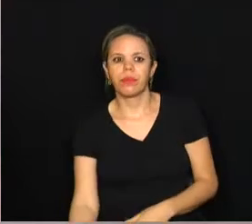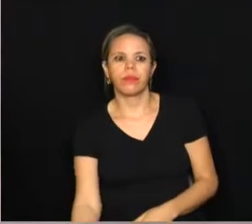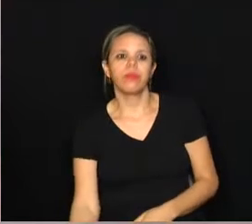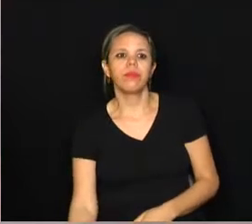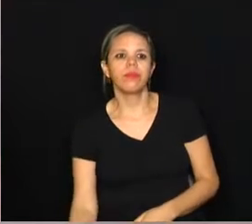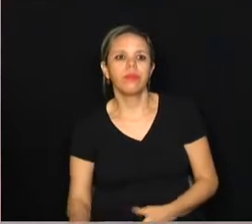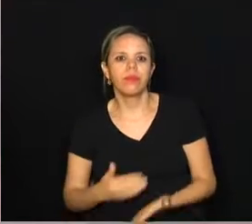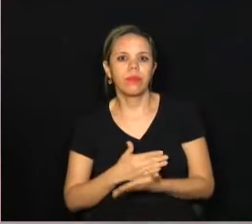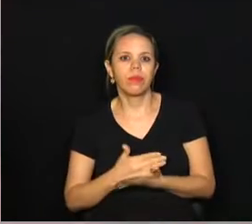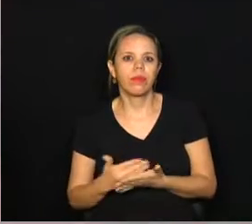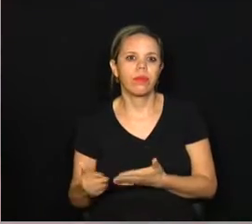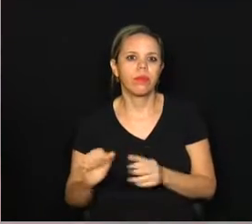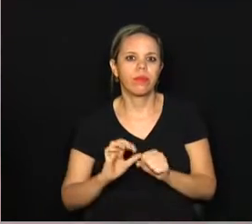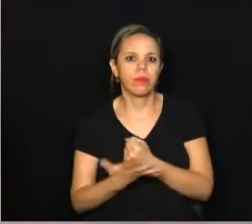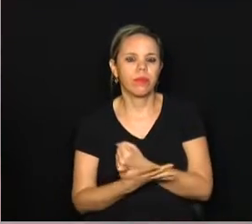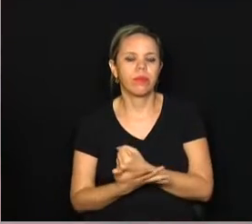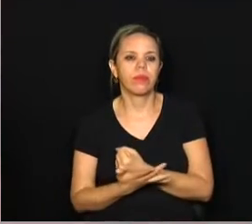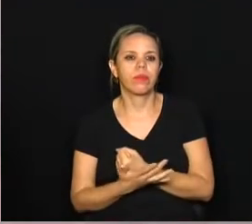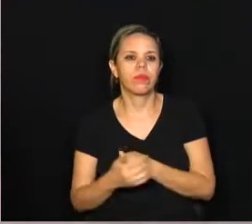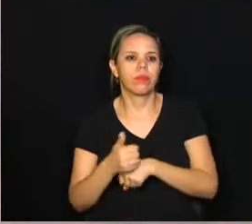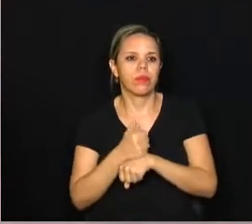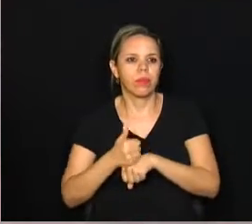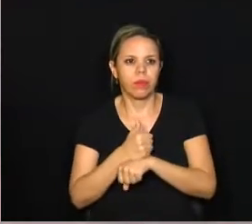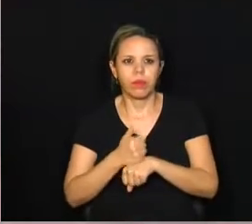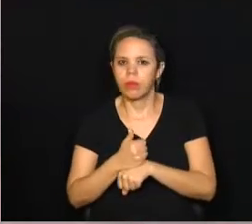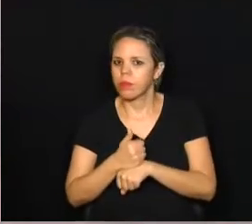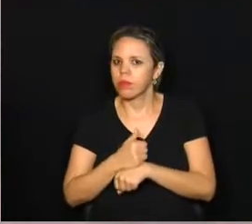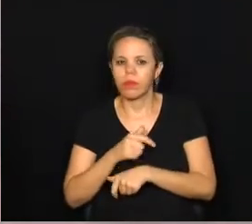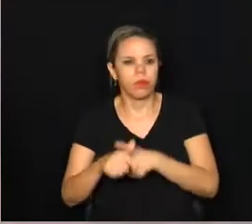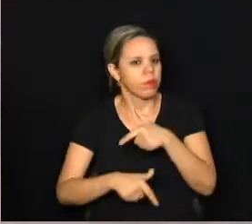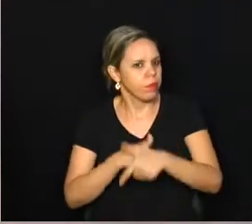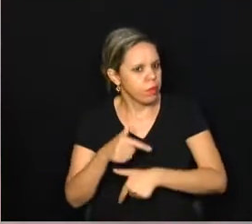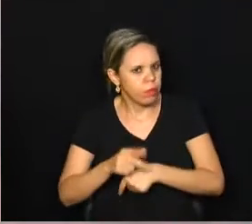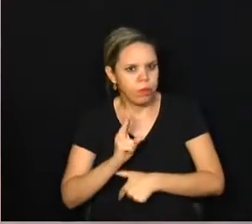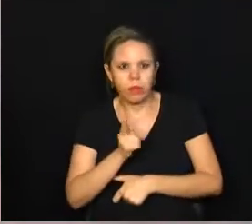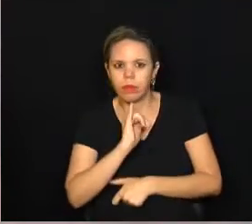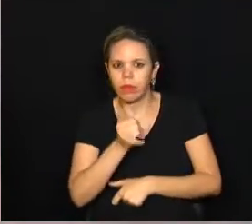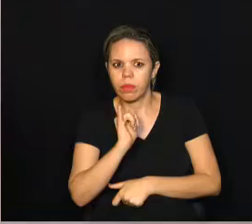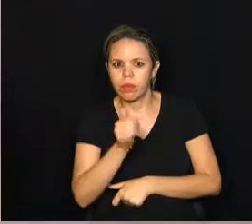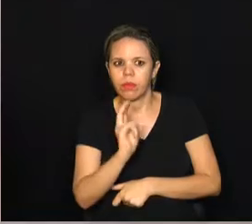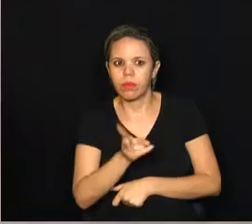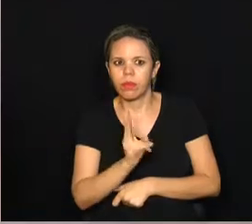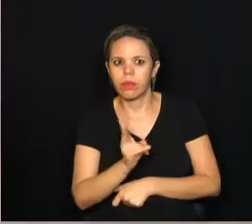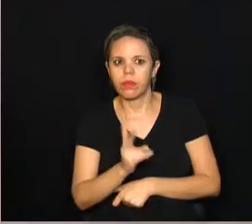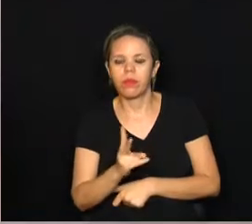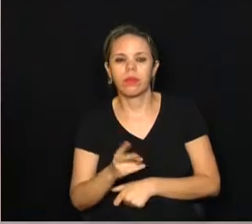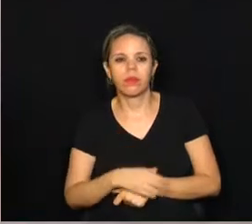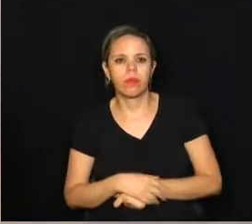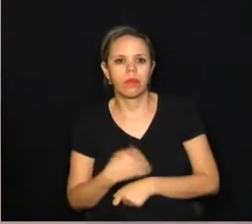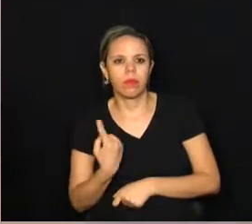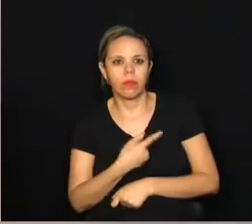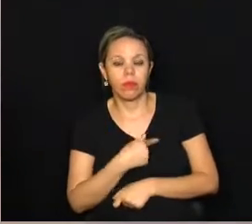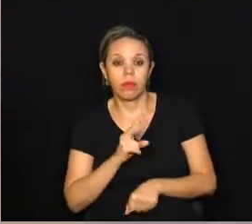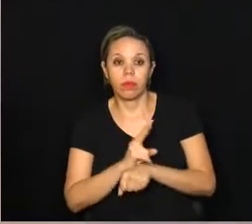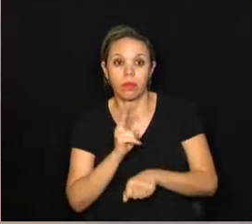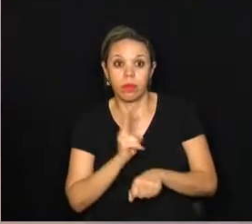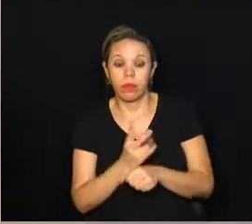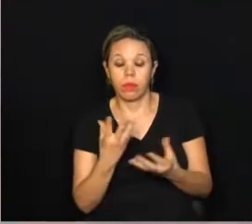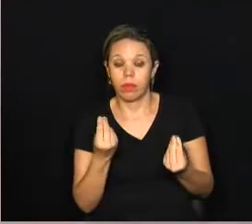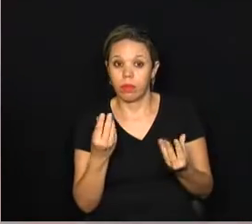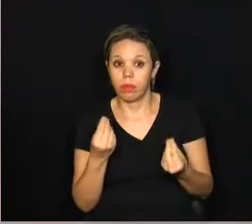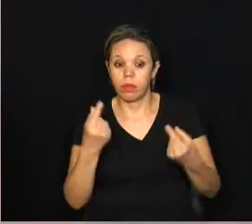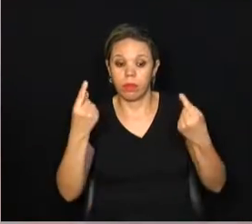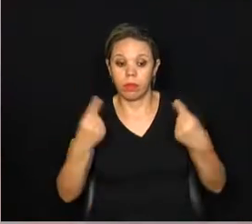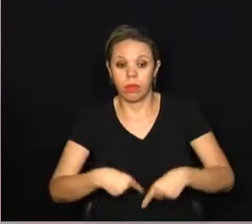Desde o início da pandemia, os especialistas não pararam de bater na tecla daquela questão da gente se proteger muito